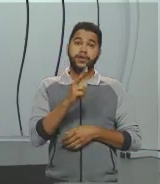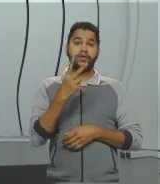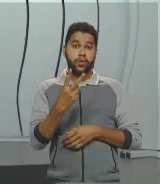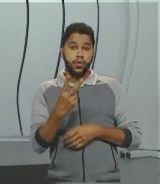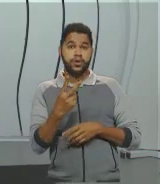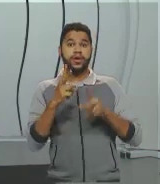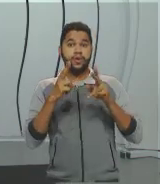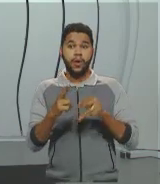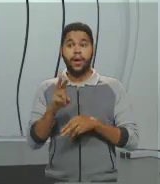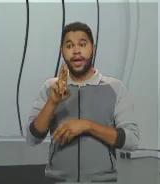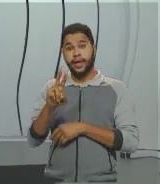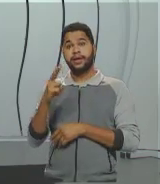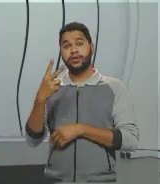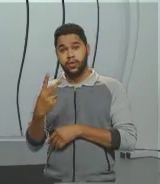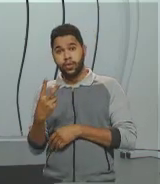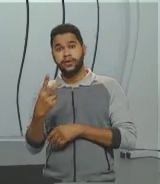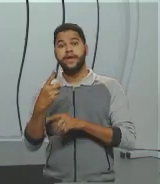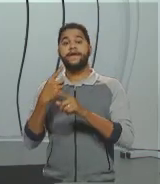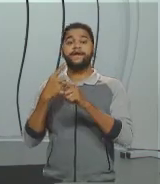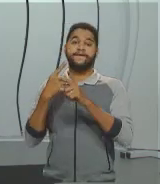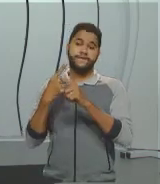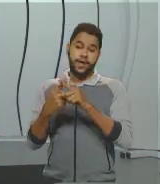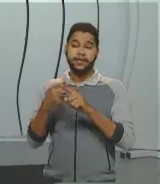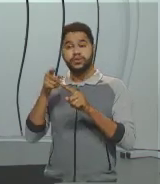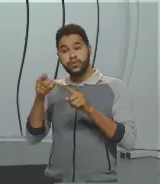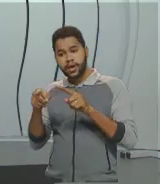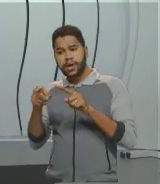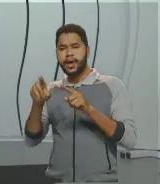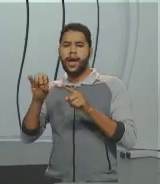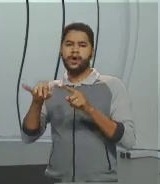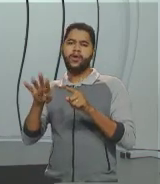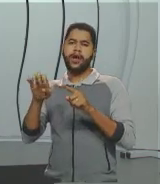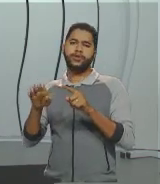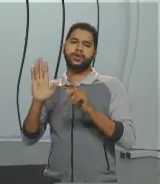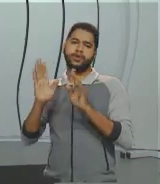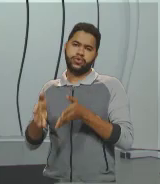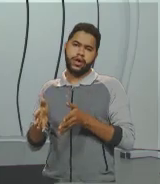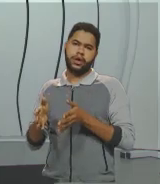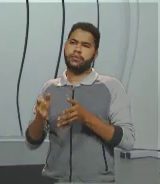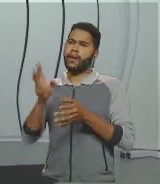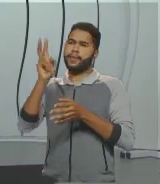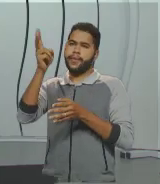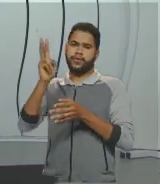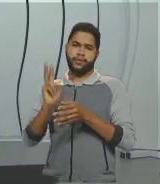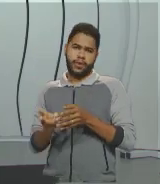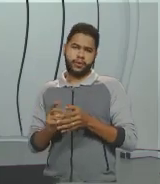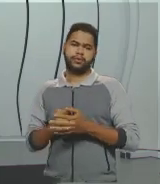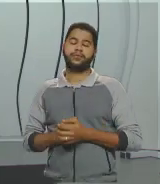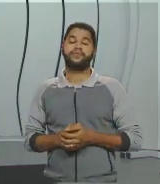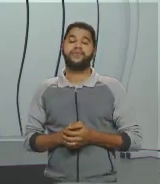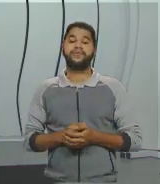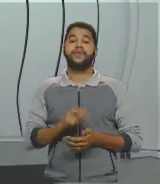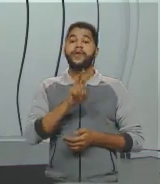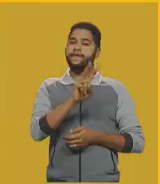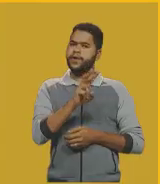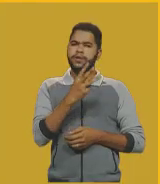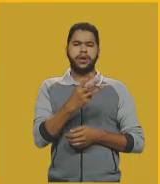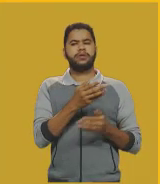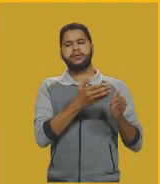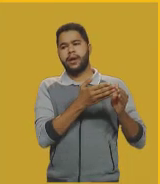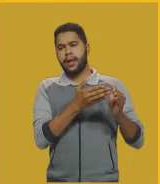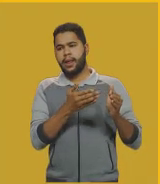a R2 vezes a corrente que passa por ele, que porventura é a mesma que passa no resistor 1. V3 é a mesma